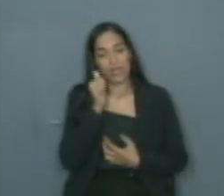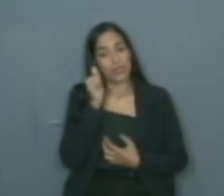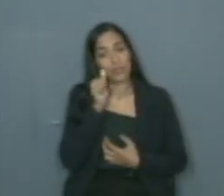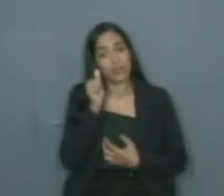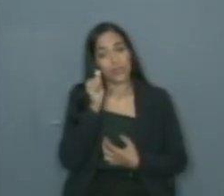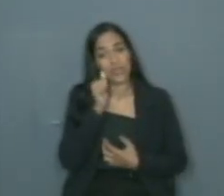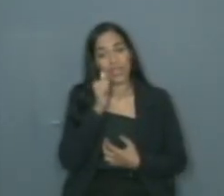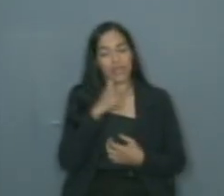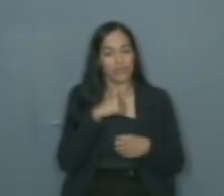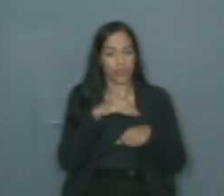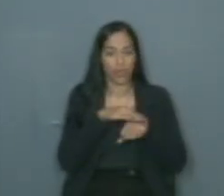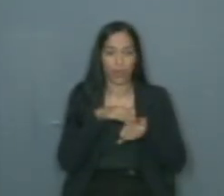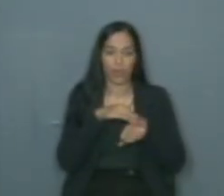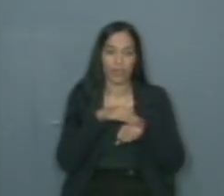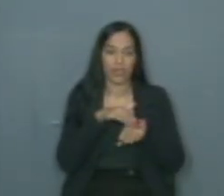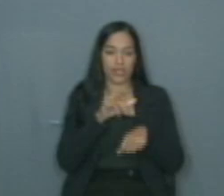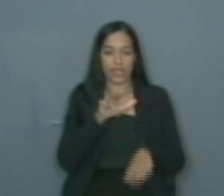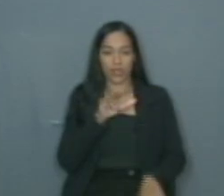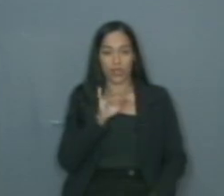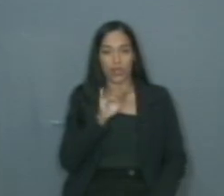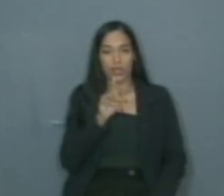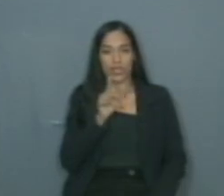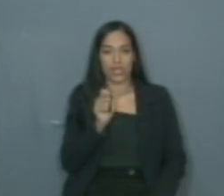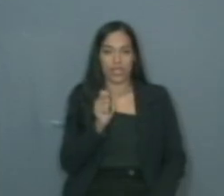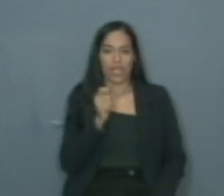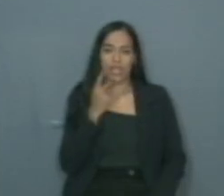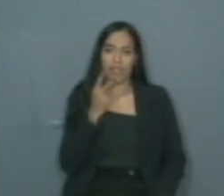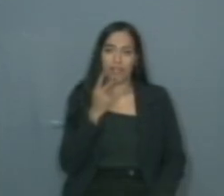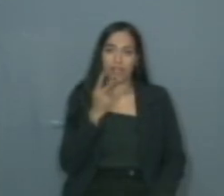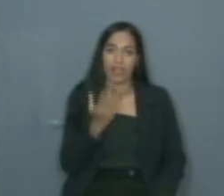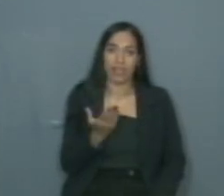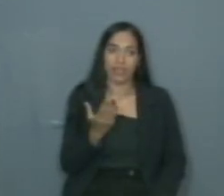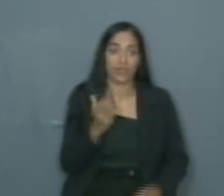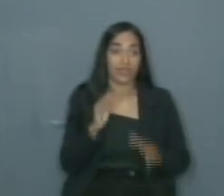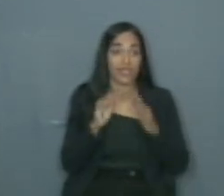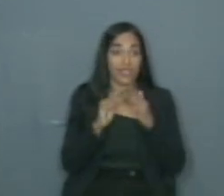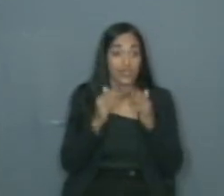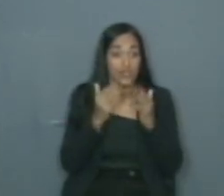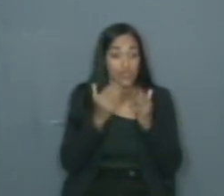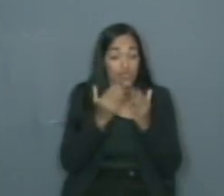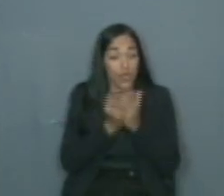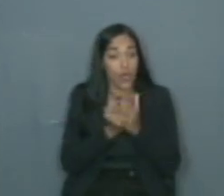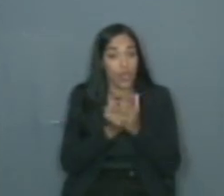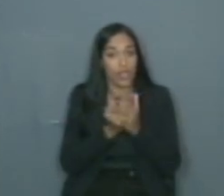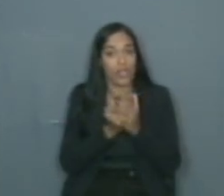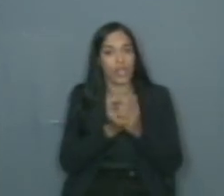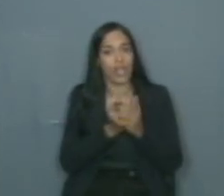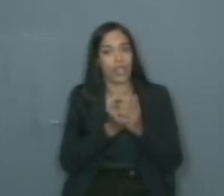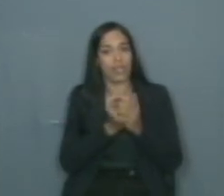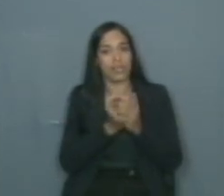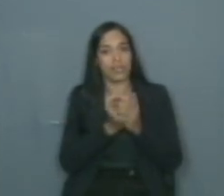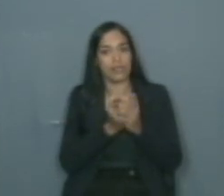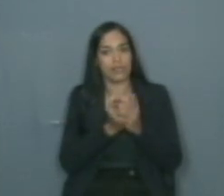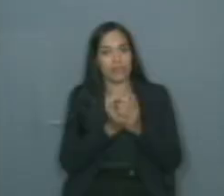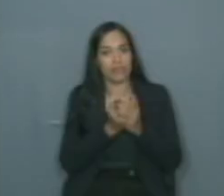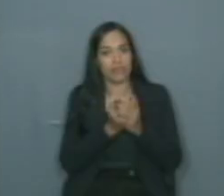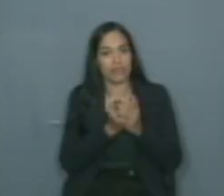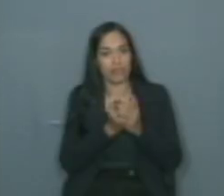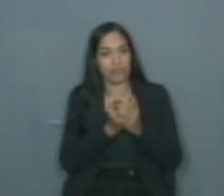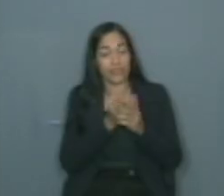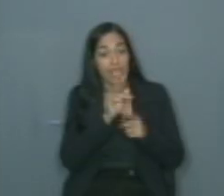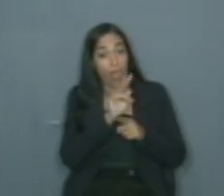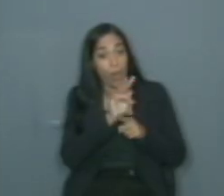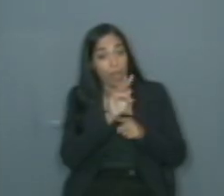e não conseguia parar de chorar, ela contando que até a escola, que é a guardiã temporária dos